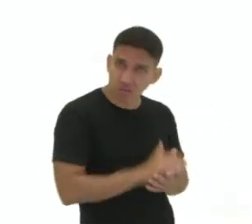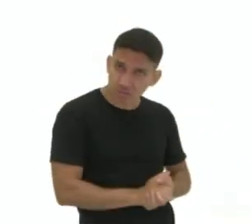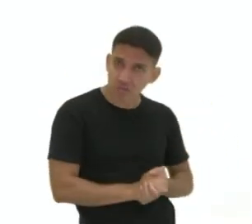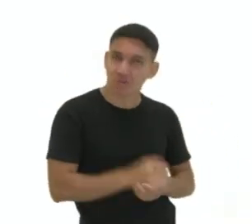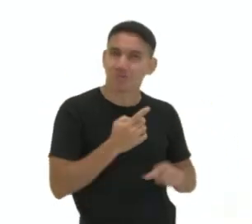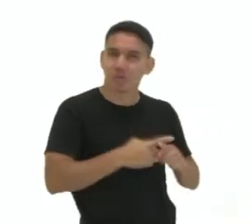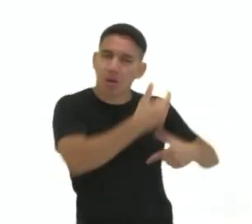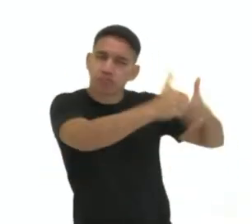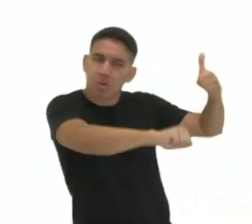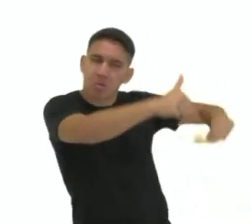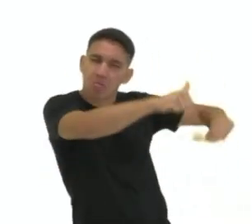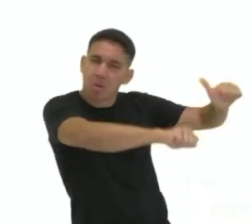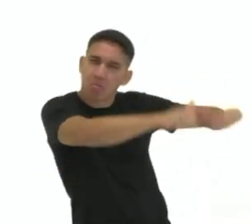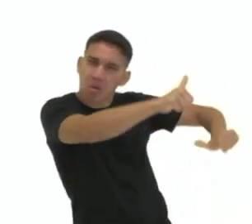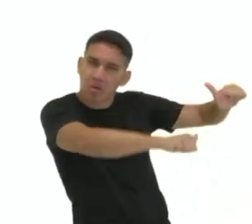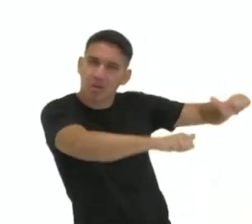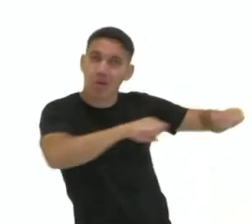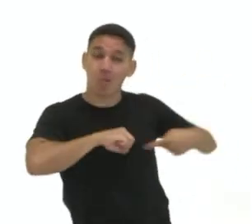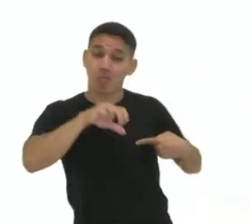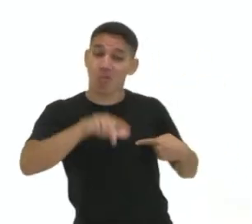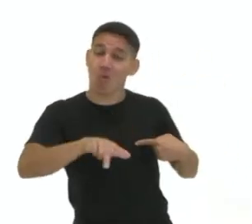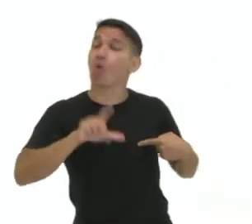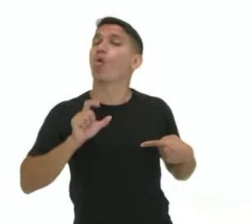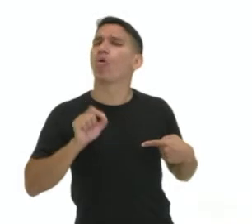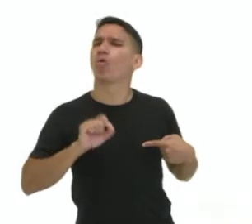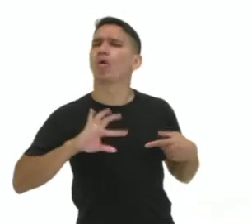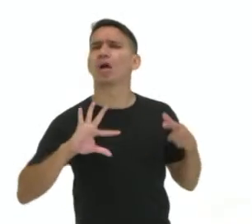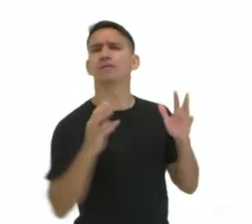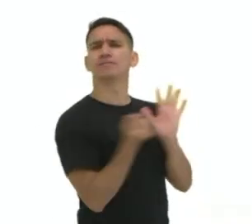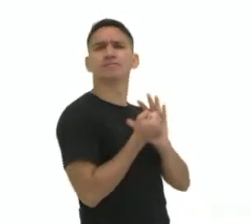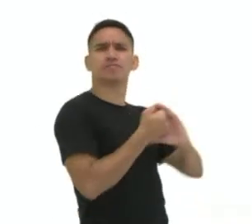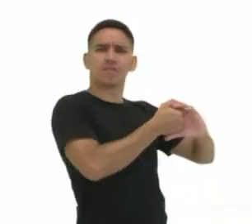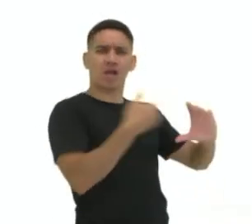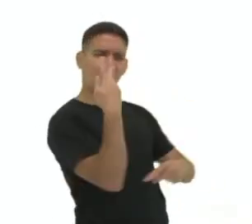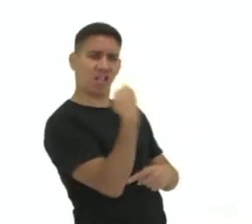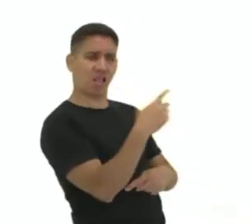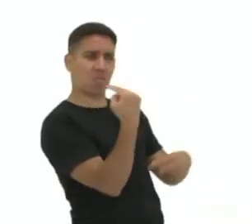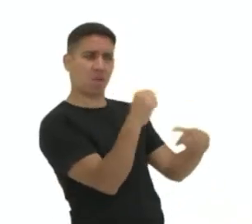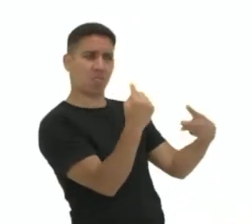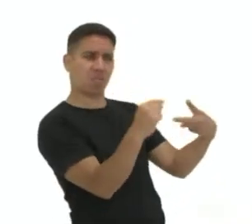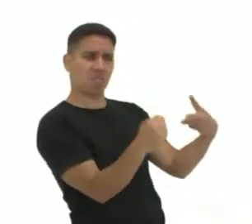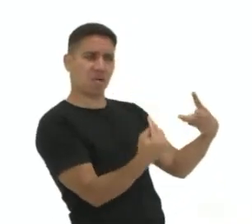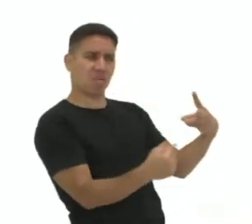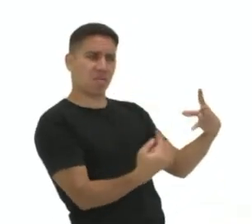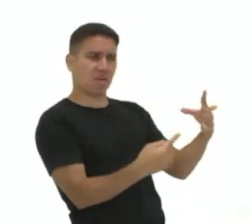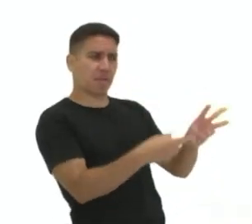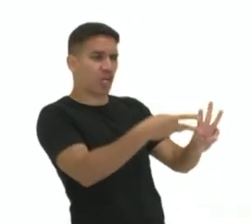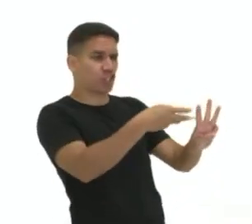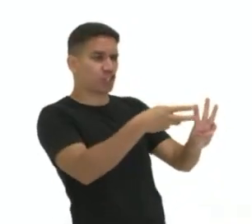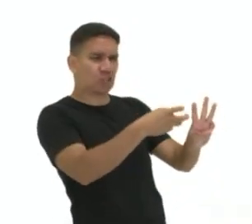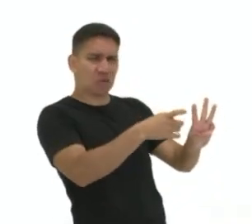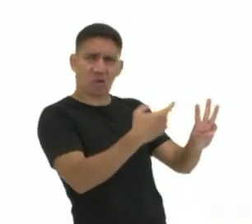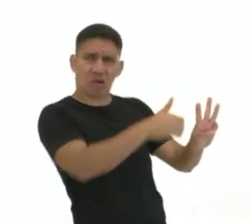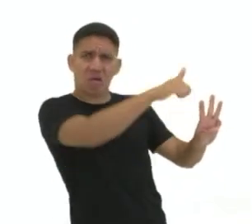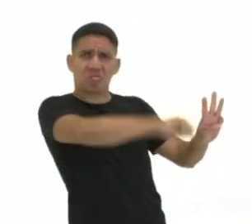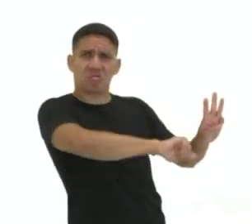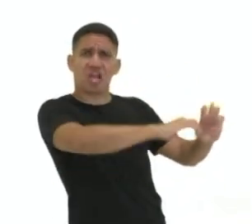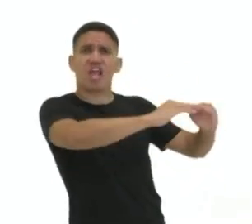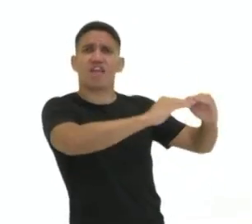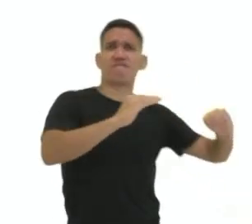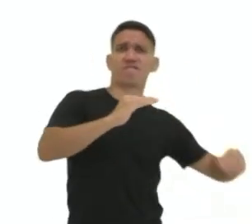hábitos e costumes, os portugueses logo caracterizaram e julgaram os indígenas como povos inferiores